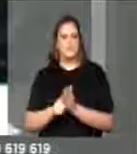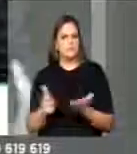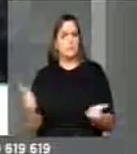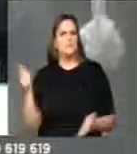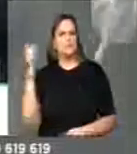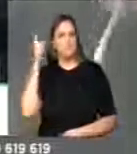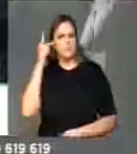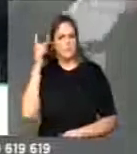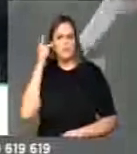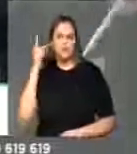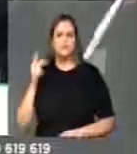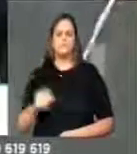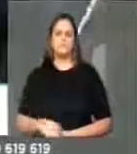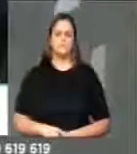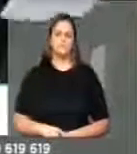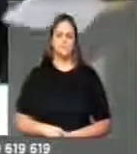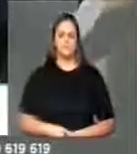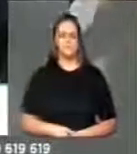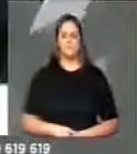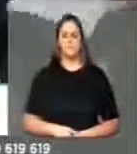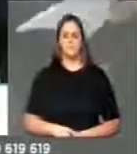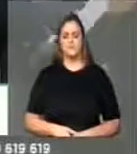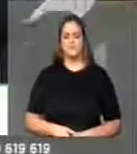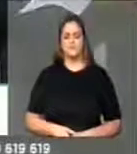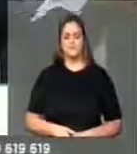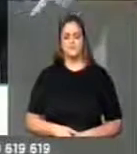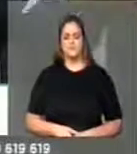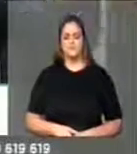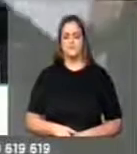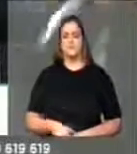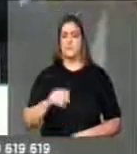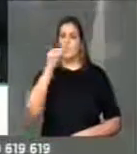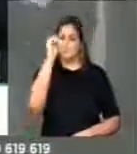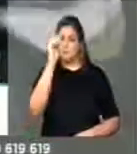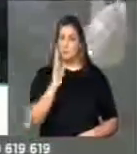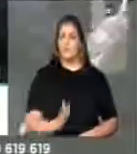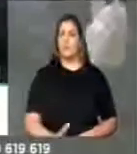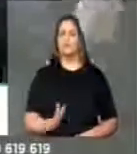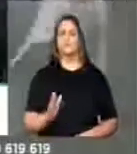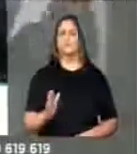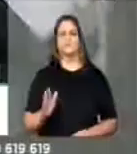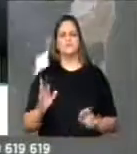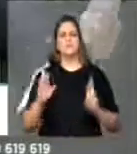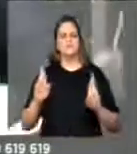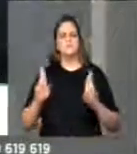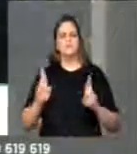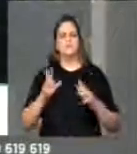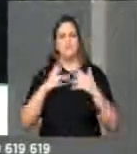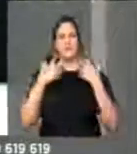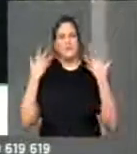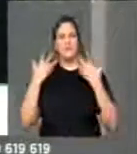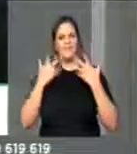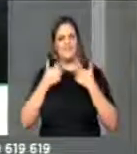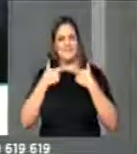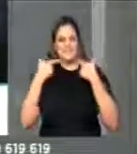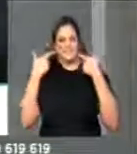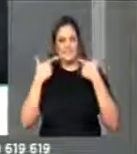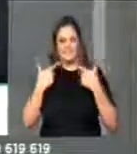hoje. Que o Brasil viva o amanhã e volte o sorriso em milhões de brasileiros.